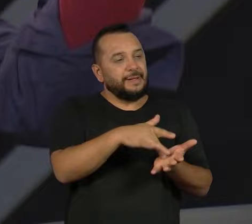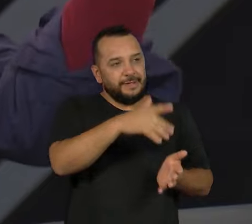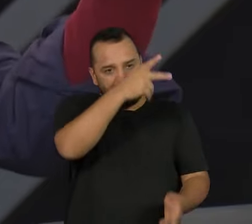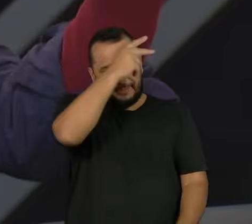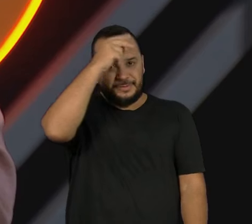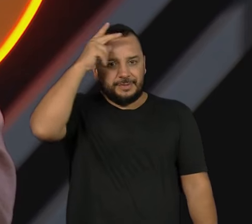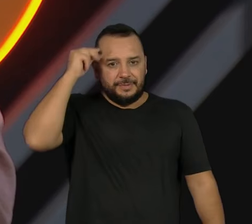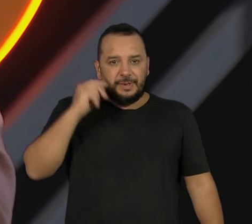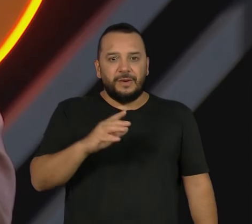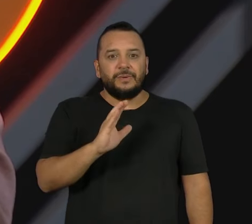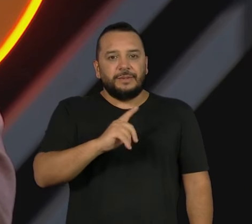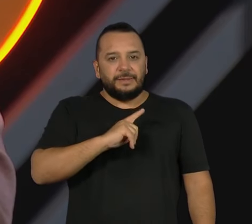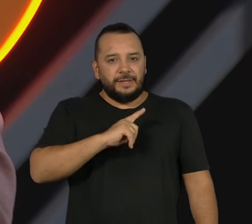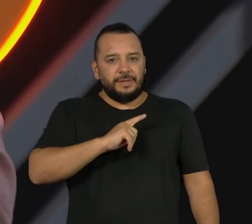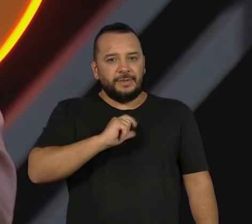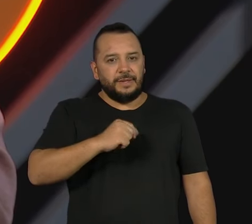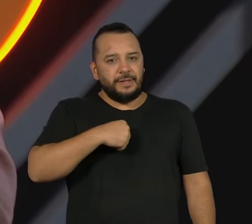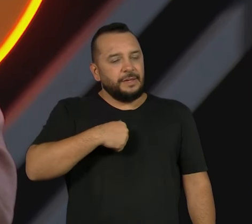Maurice Béjart, era